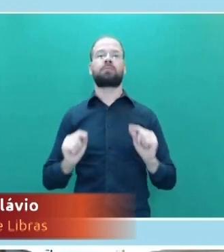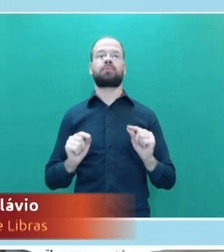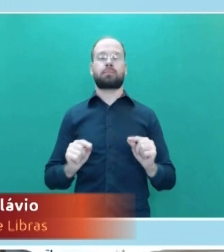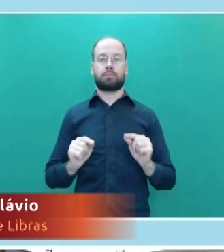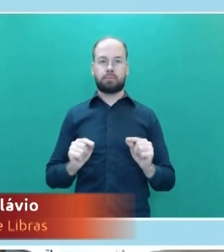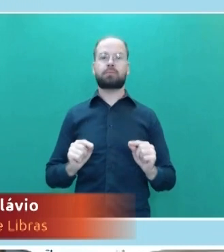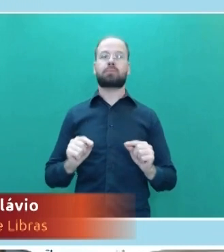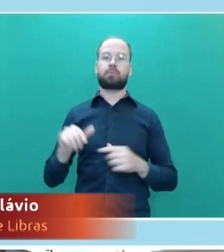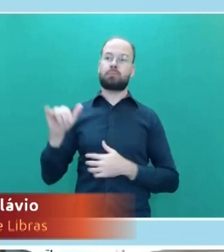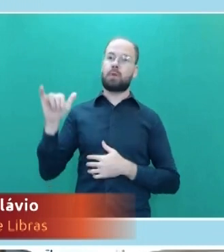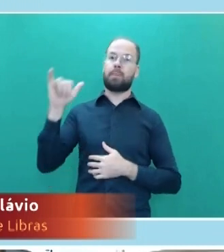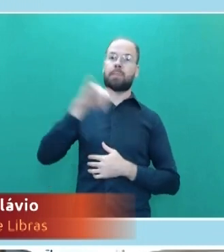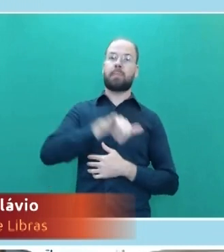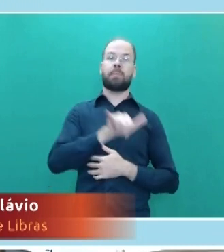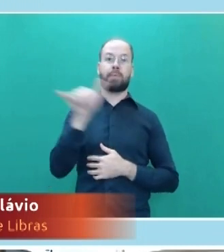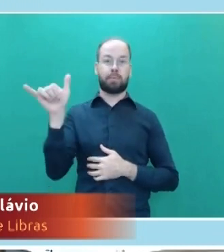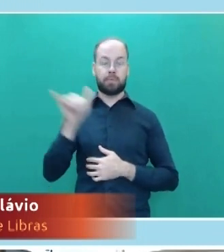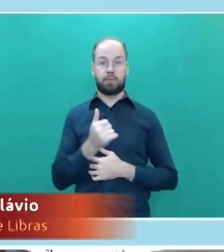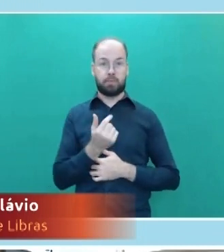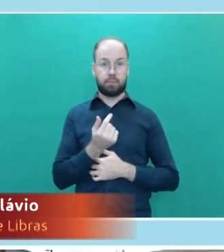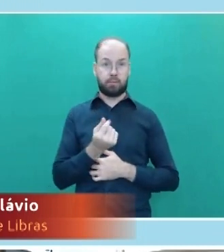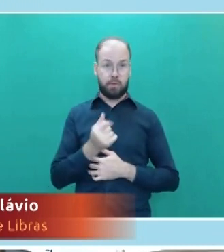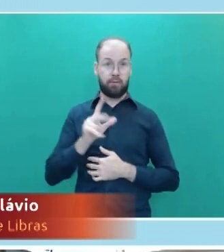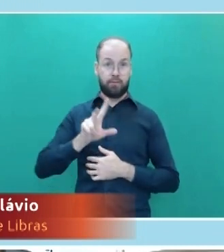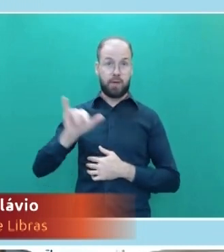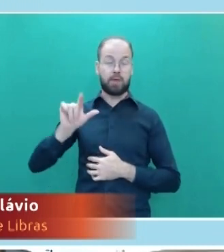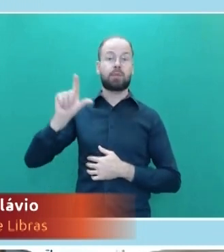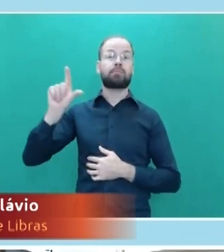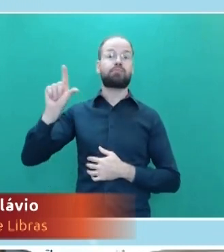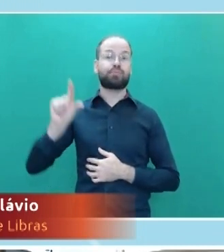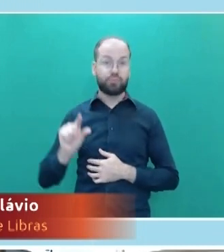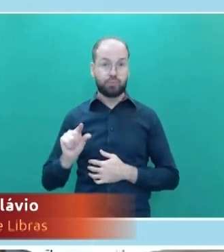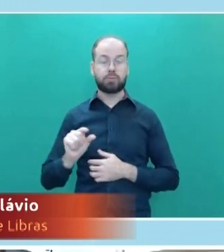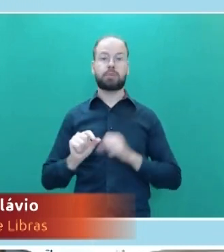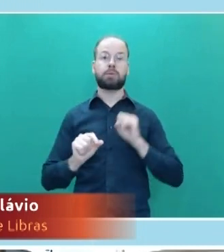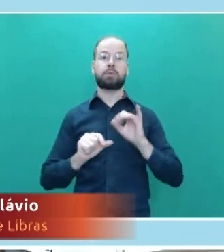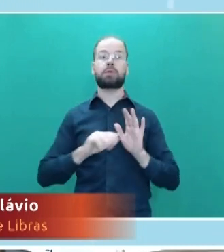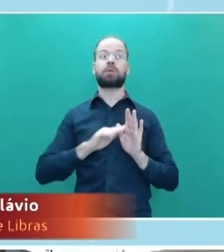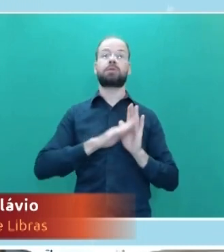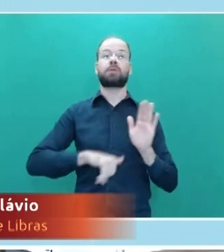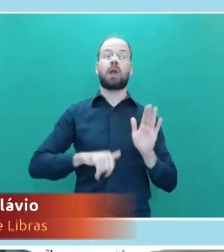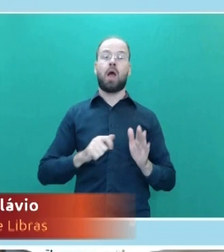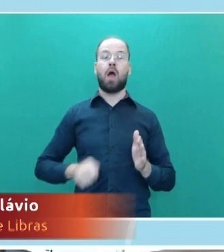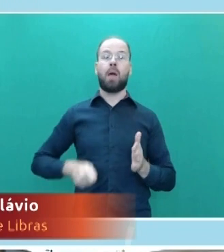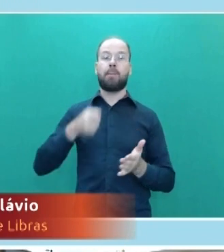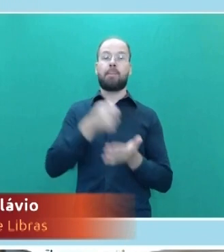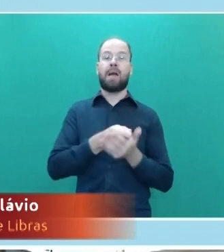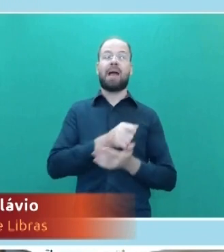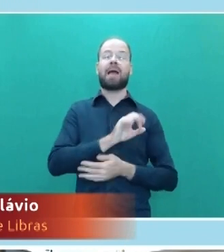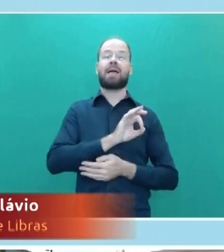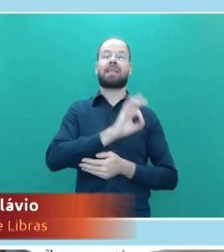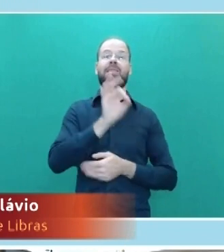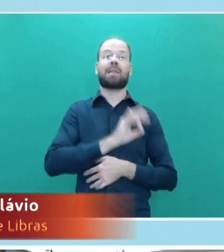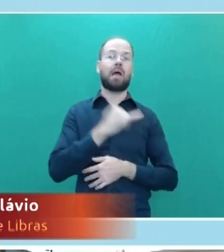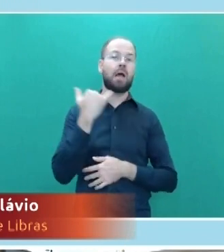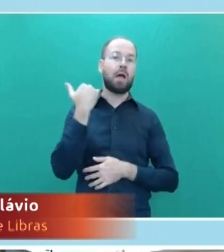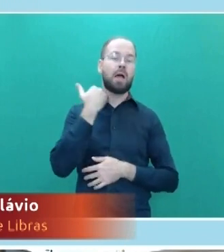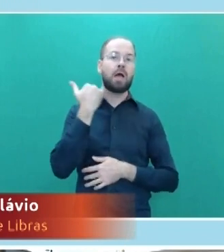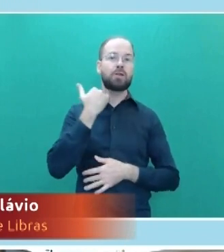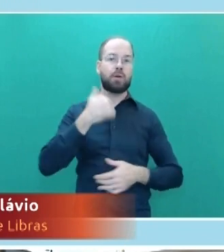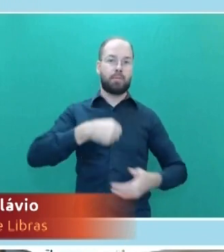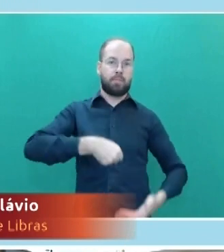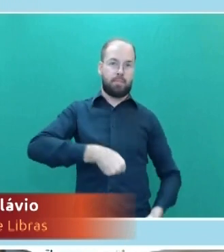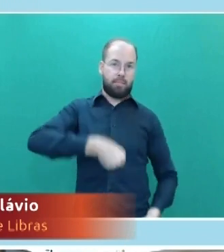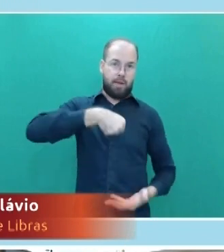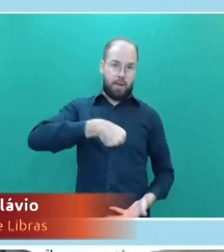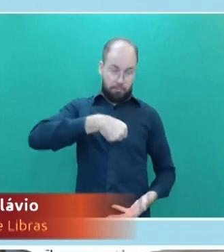passagens aéreas, que o preço das passagens aéreas vai diminuir se nós tirarmos a cobrança de bagagens. Então, quando a gente acredita que se